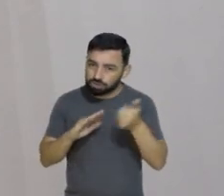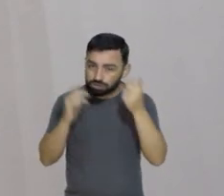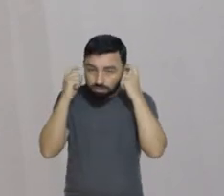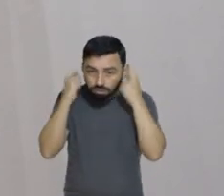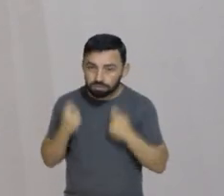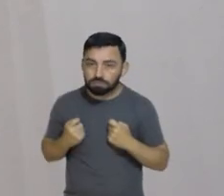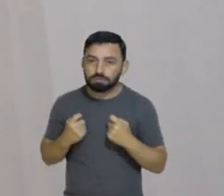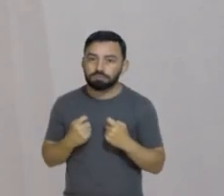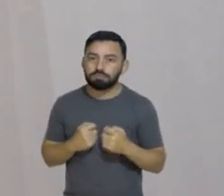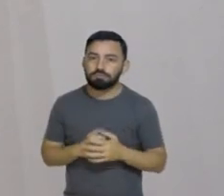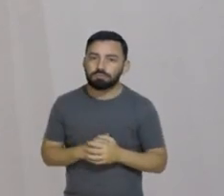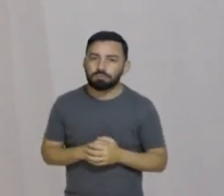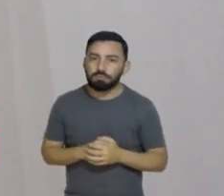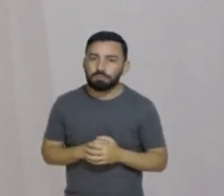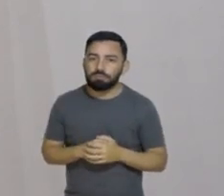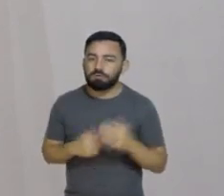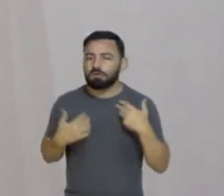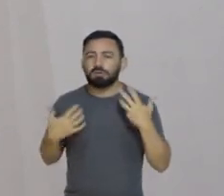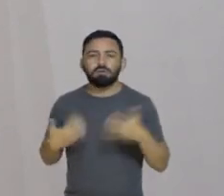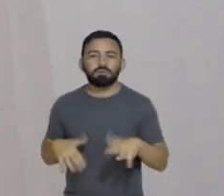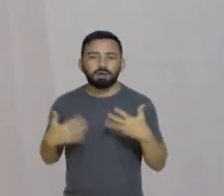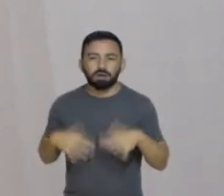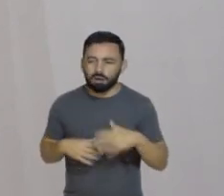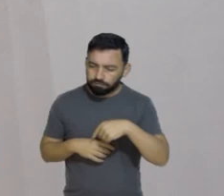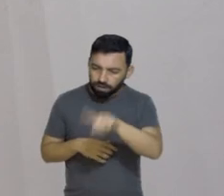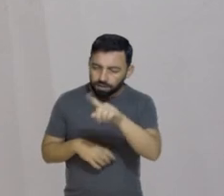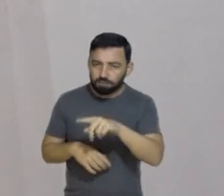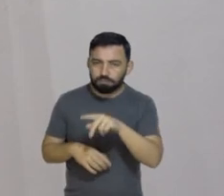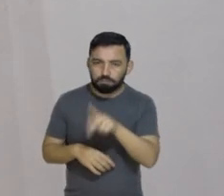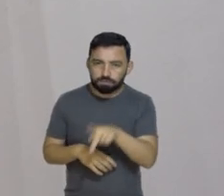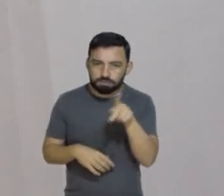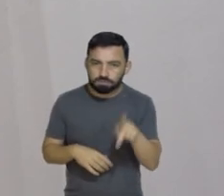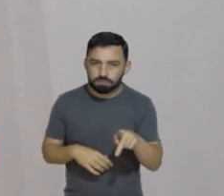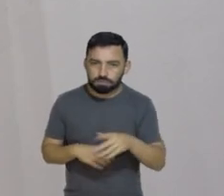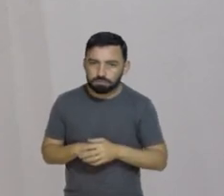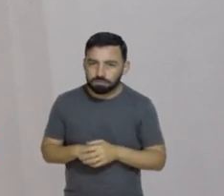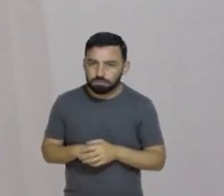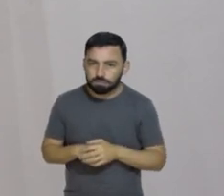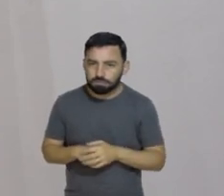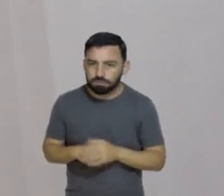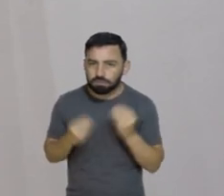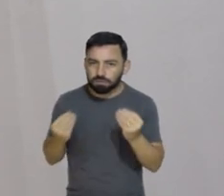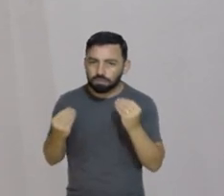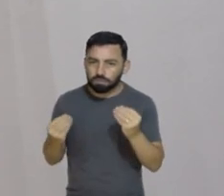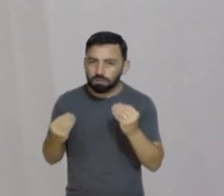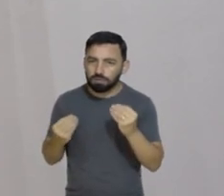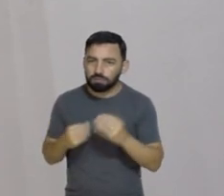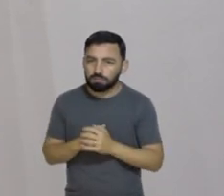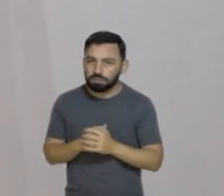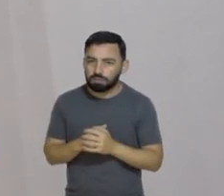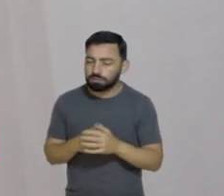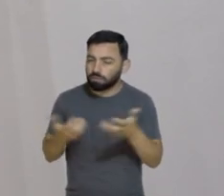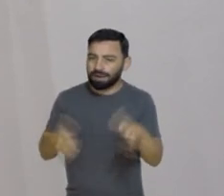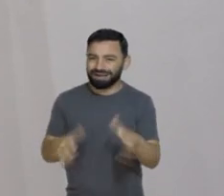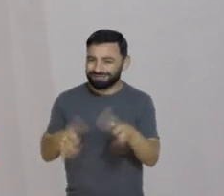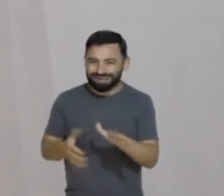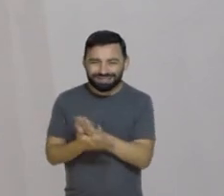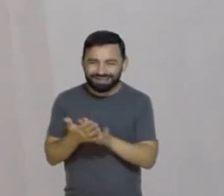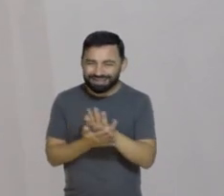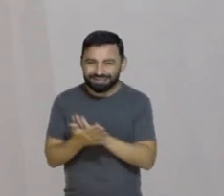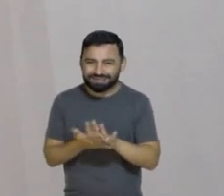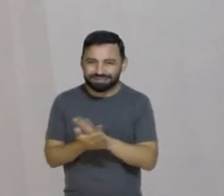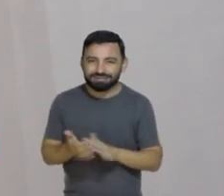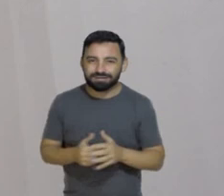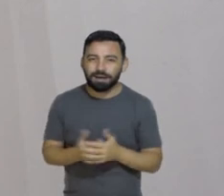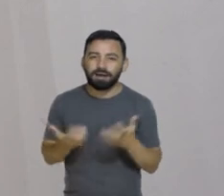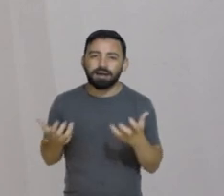cara. Eu não quero ficar, então fala com a professora, seu lambão, seu nada. Não quer nada com nada, cara. Quer ficar